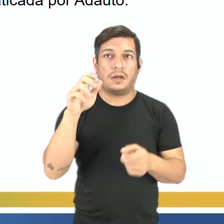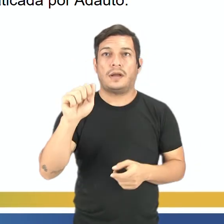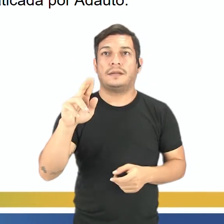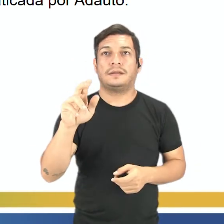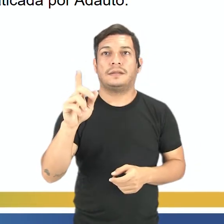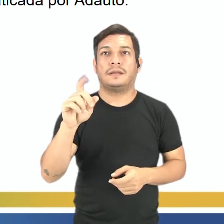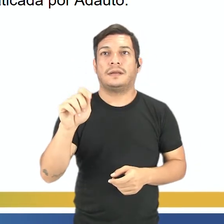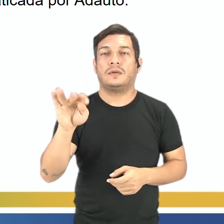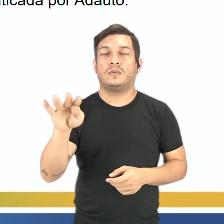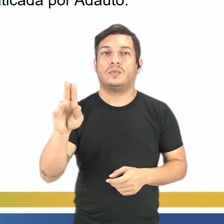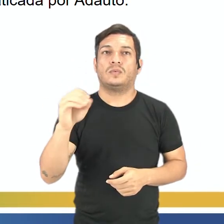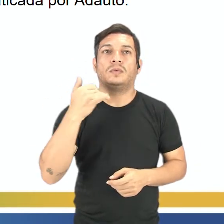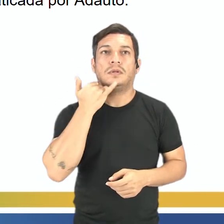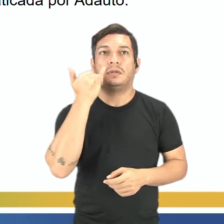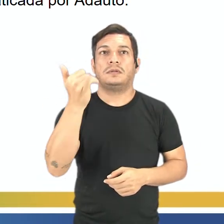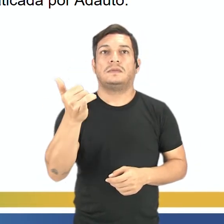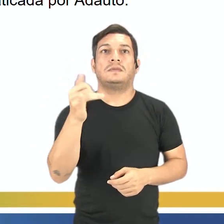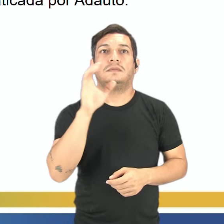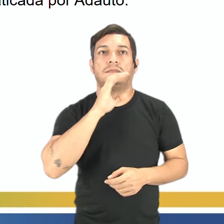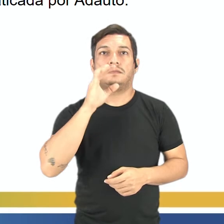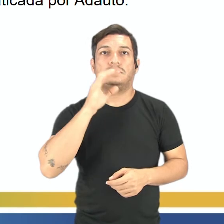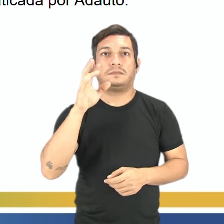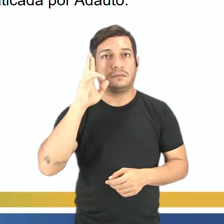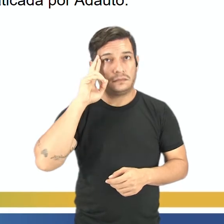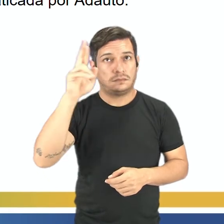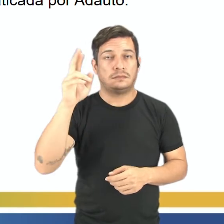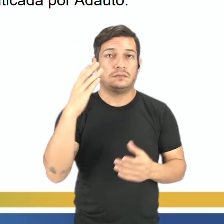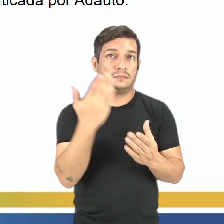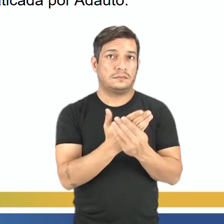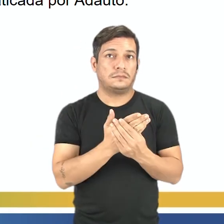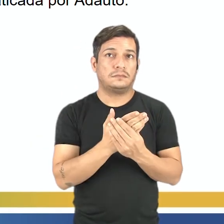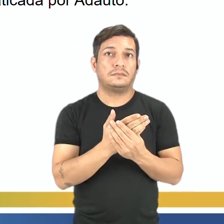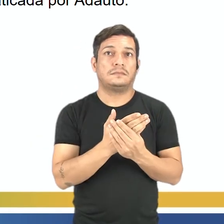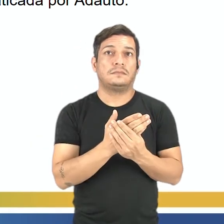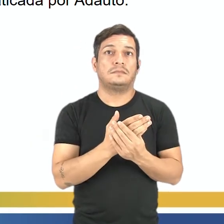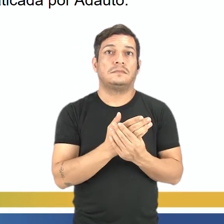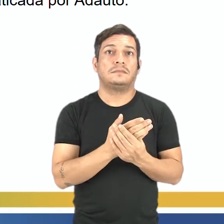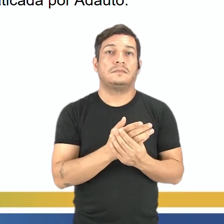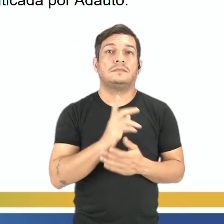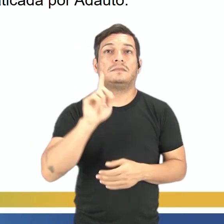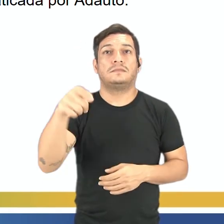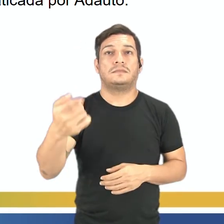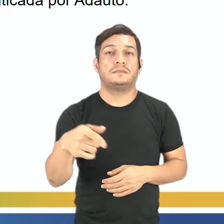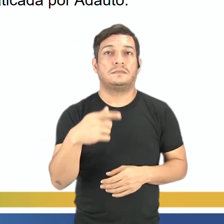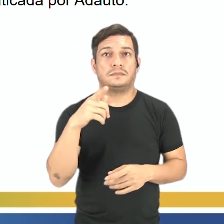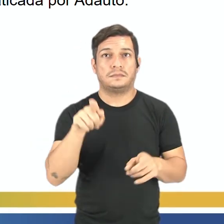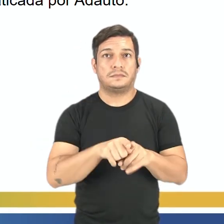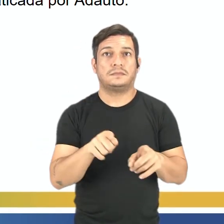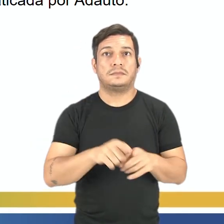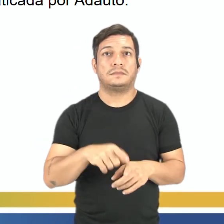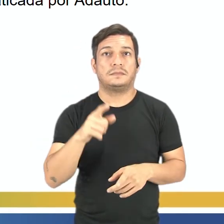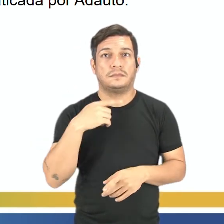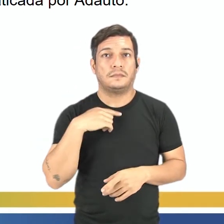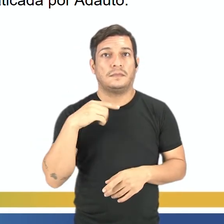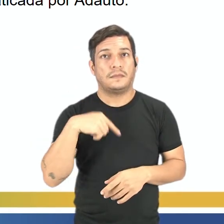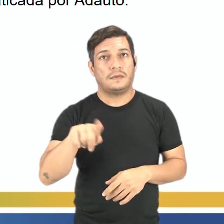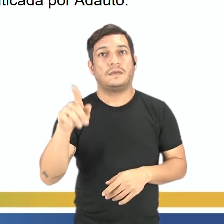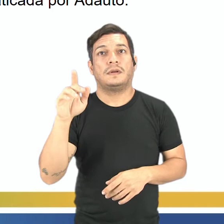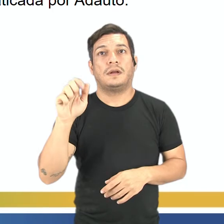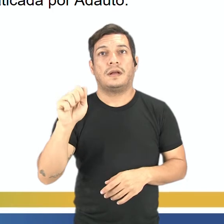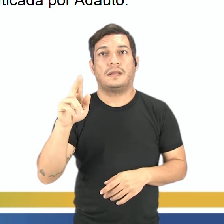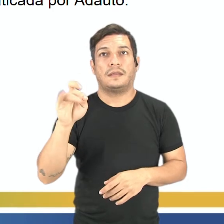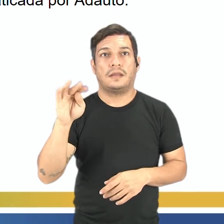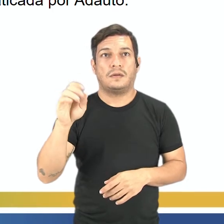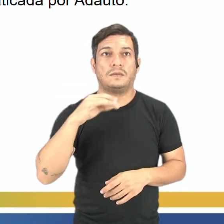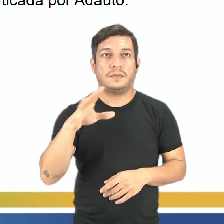óculos. Adalto ligou imediatamente para o dono da carteira que, no dia